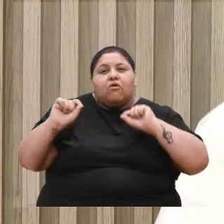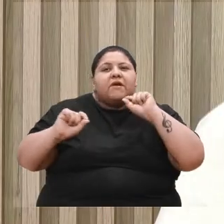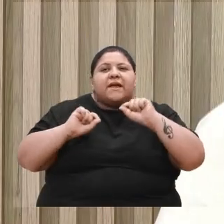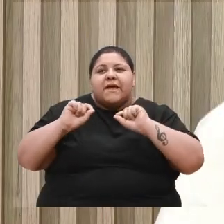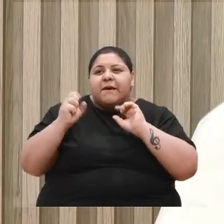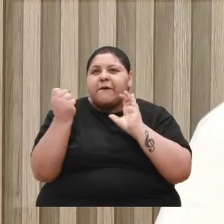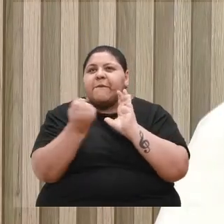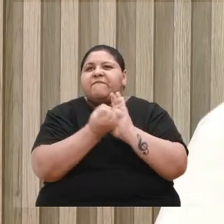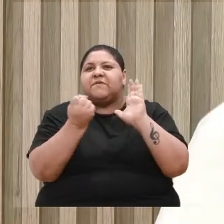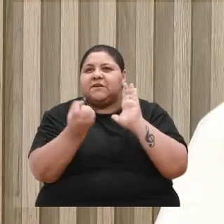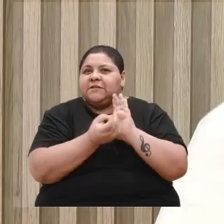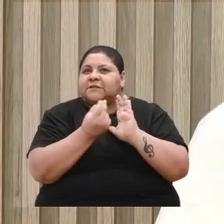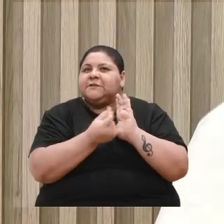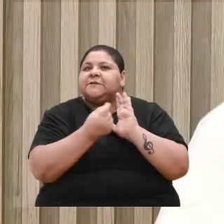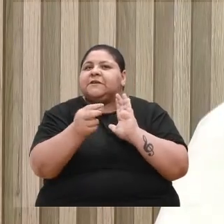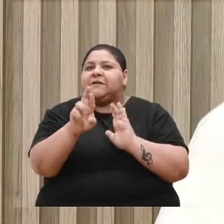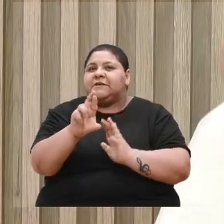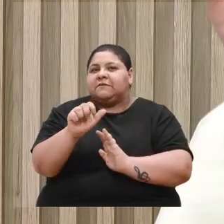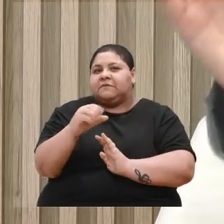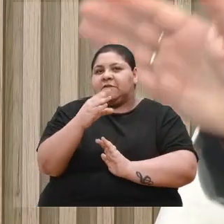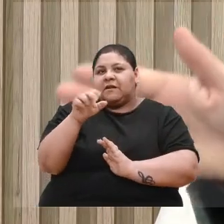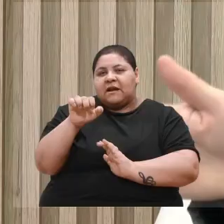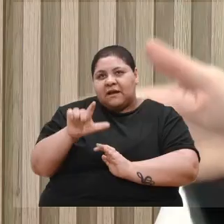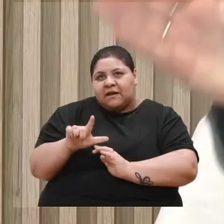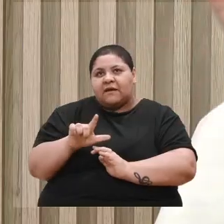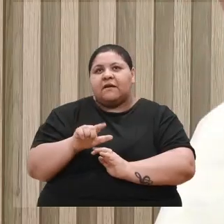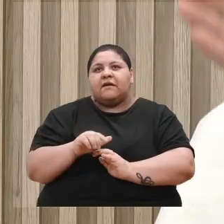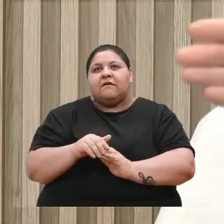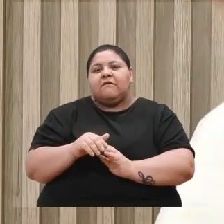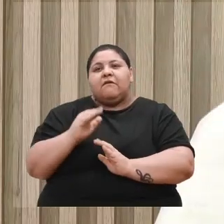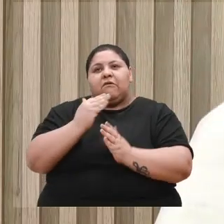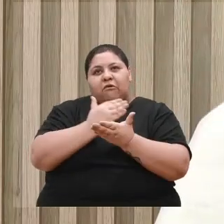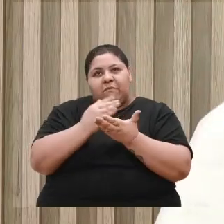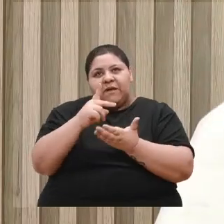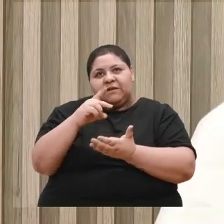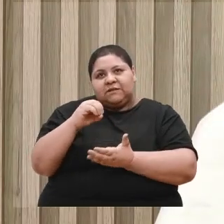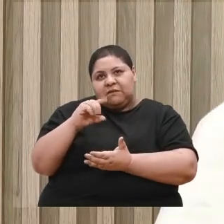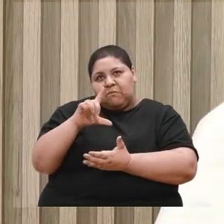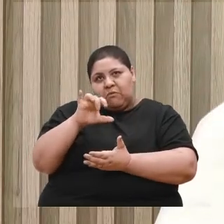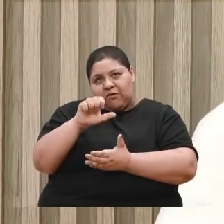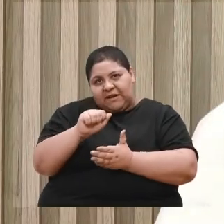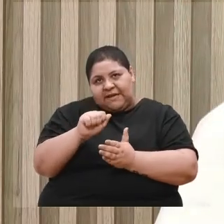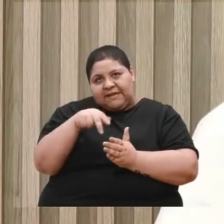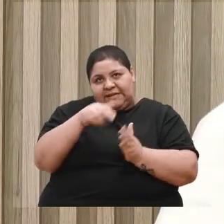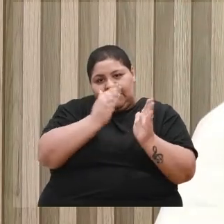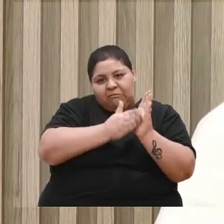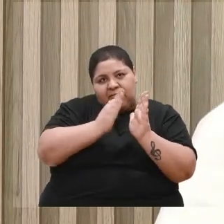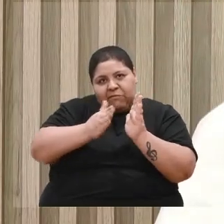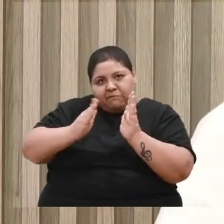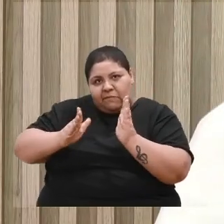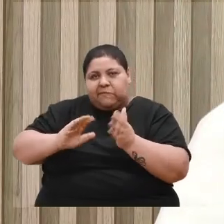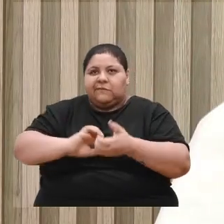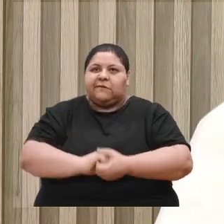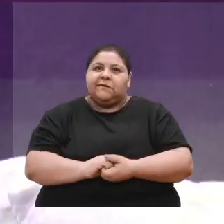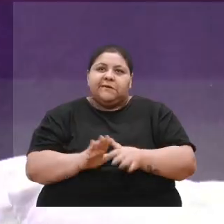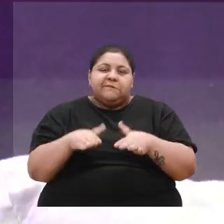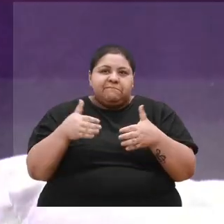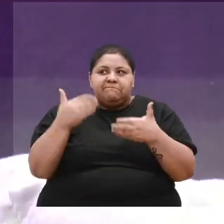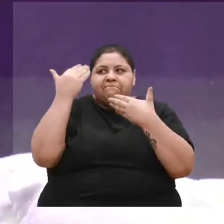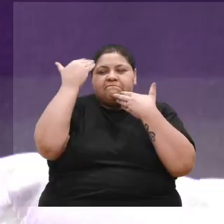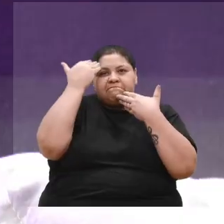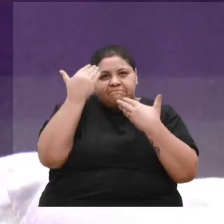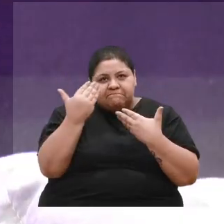que fica desse legado da Raquel Graziotin? Vou colocar essa pela Poliana, Cecília, Bárbara e da vereadora Rose Serra. Bom,